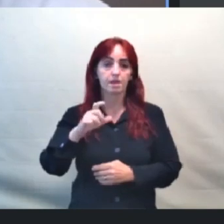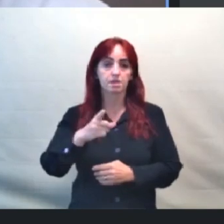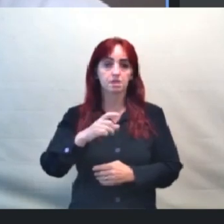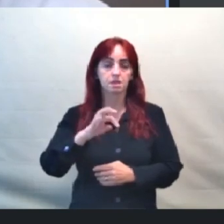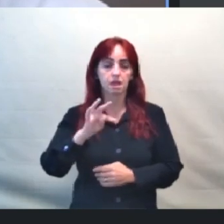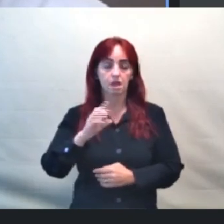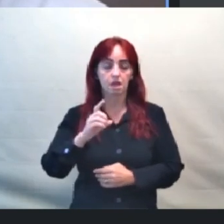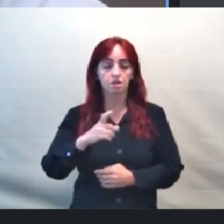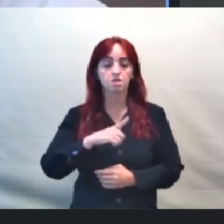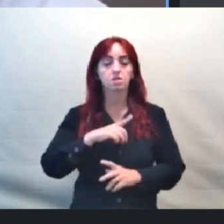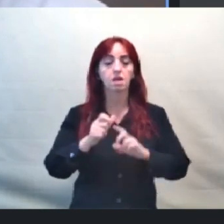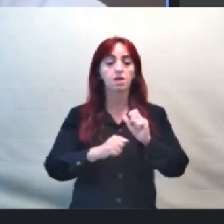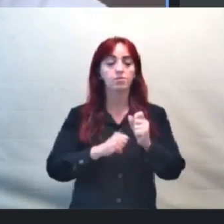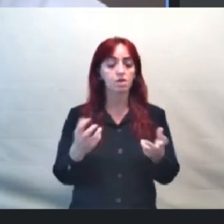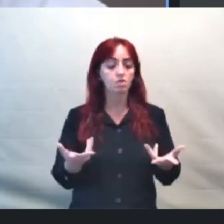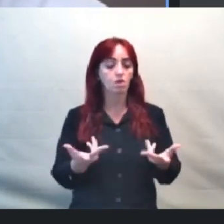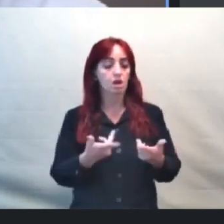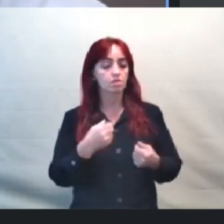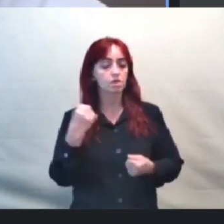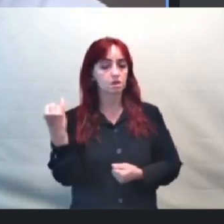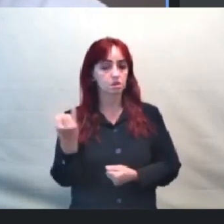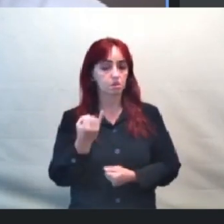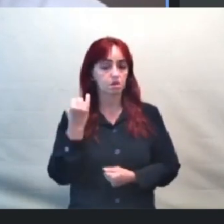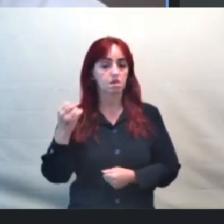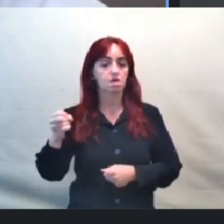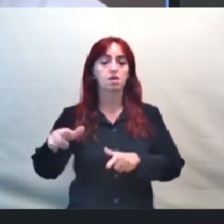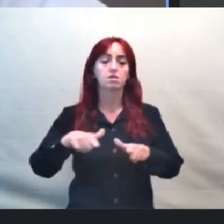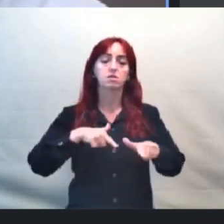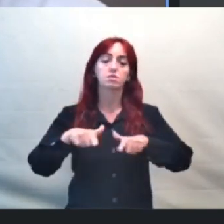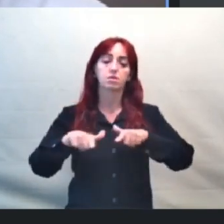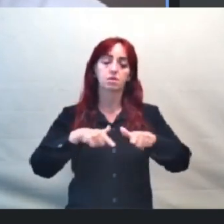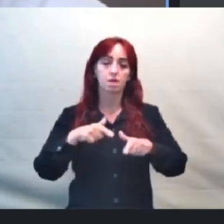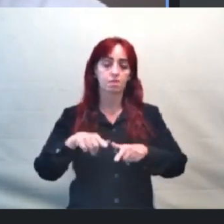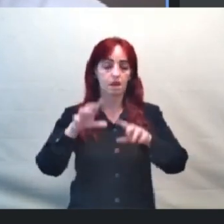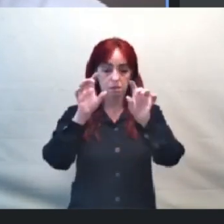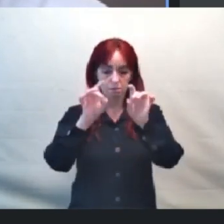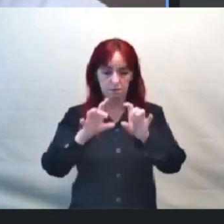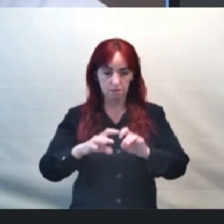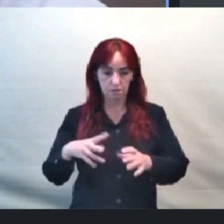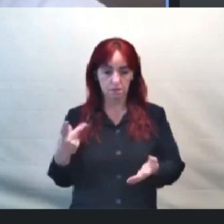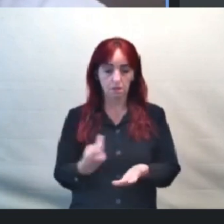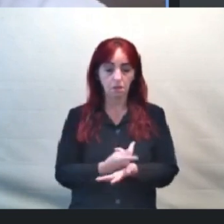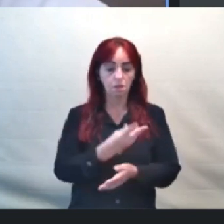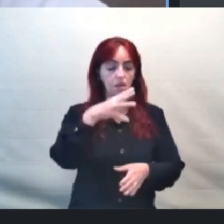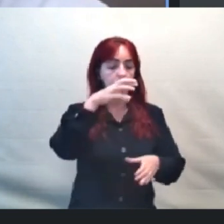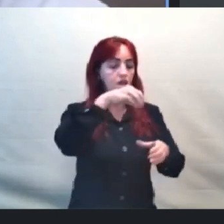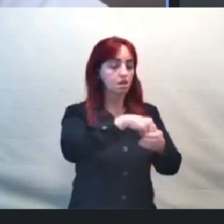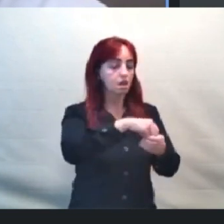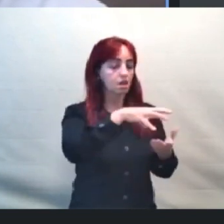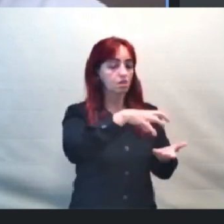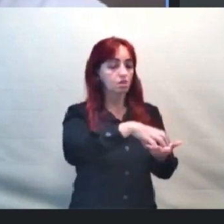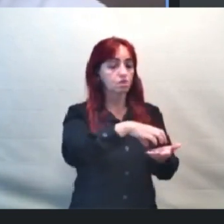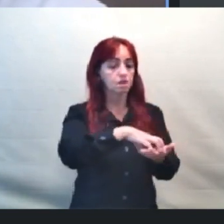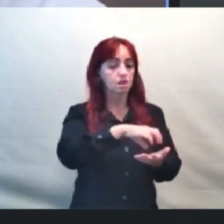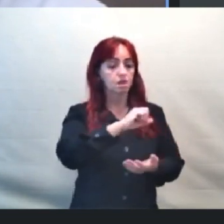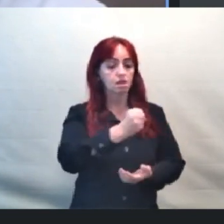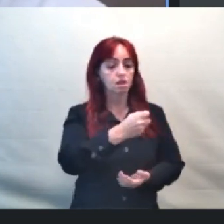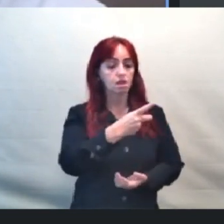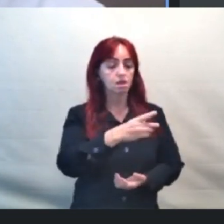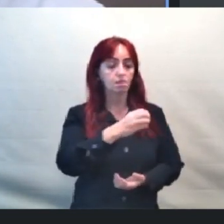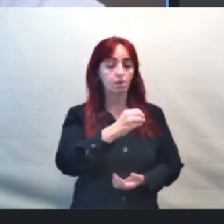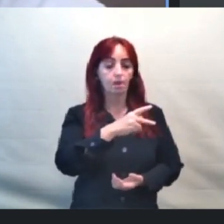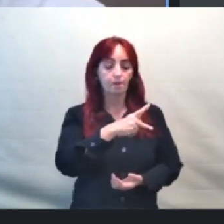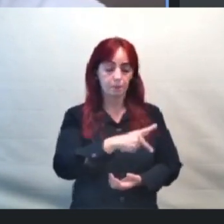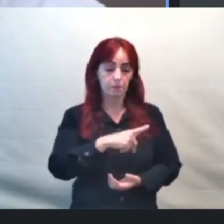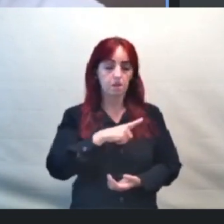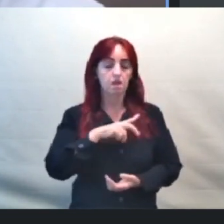qualificações importantes para o serviço especializado que acontece hoje dentro dos centros POP. Nós temos 3 centros de referência